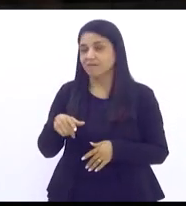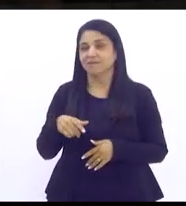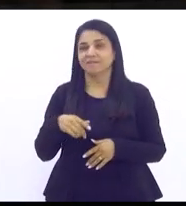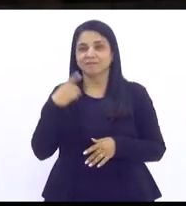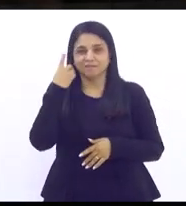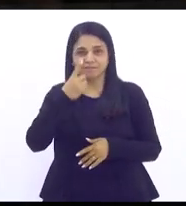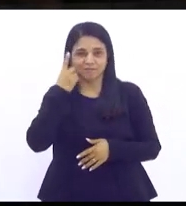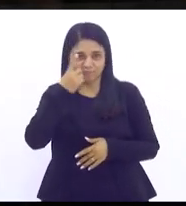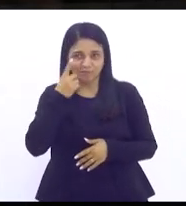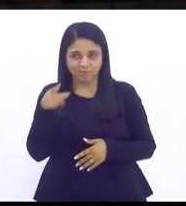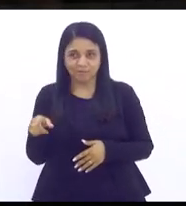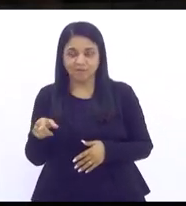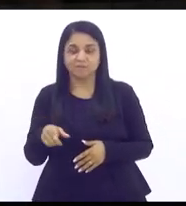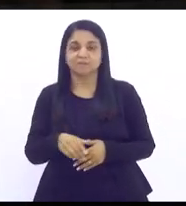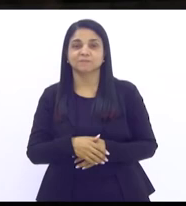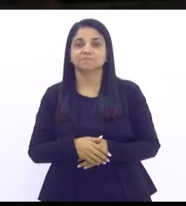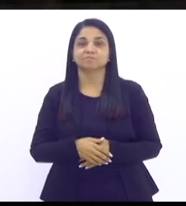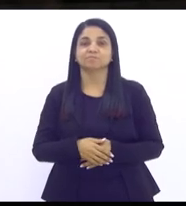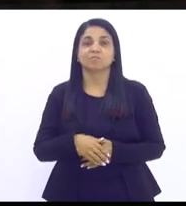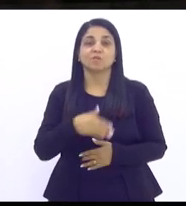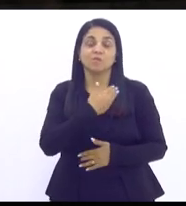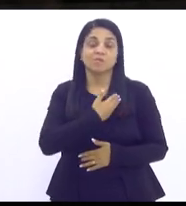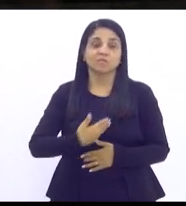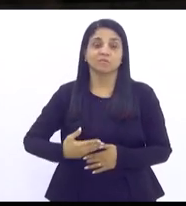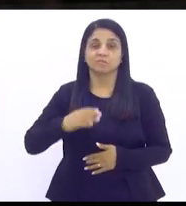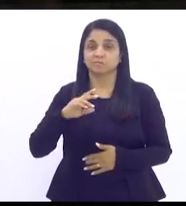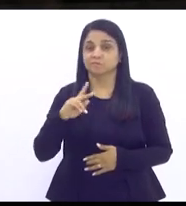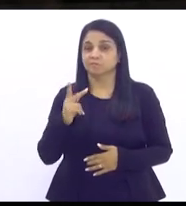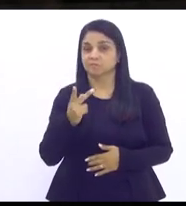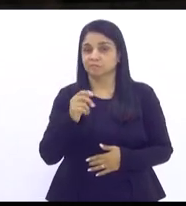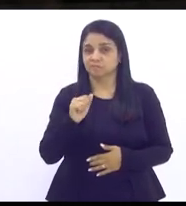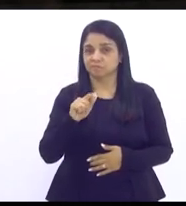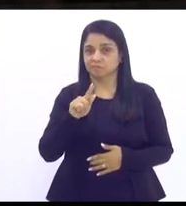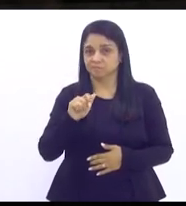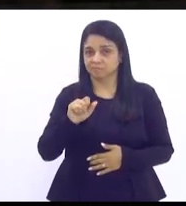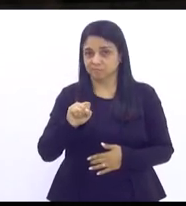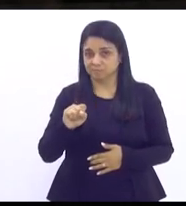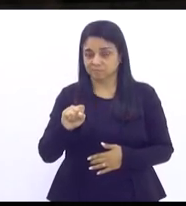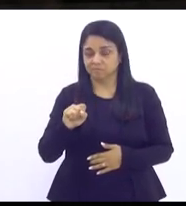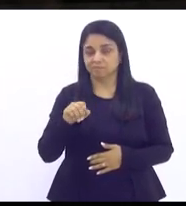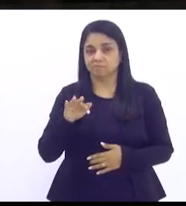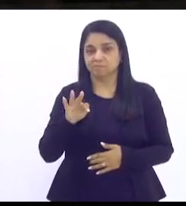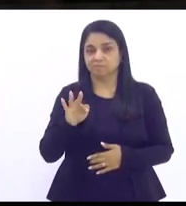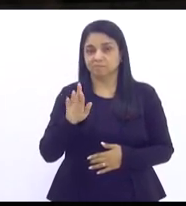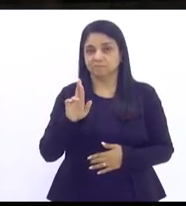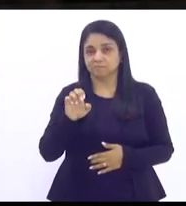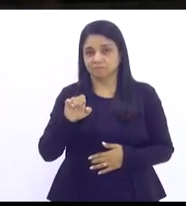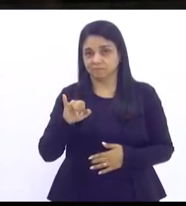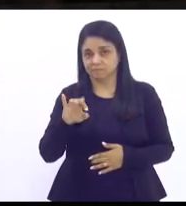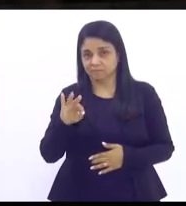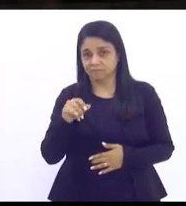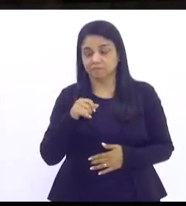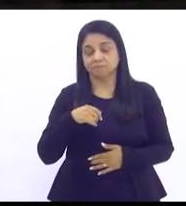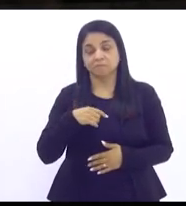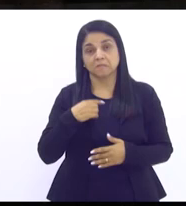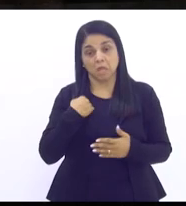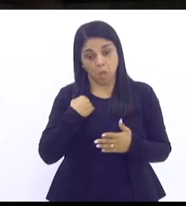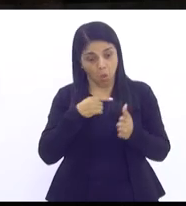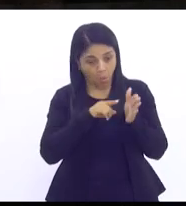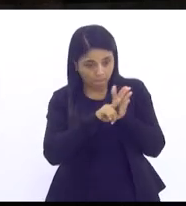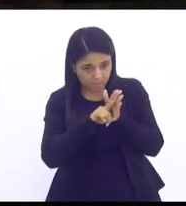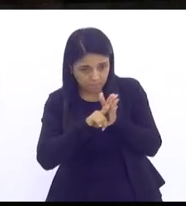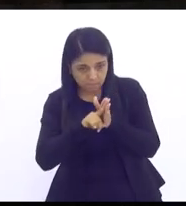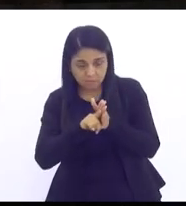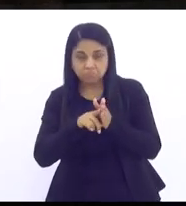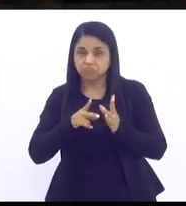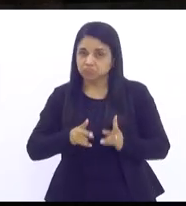época, e o governador Chagas Freitas, pelo menos na minha pesquisa, manteve a Secretaria